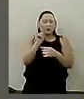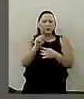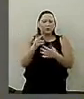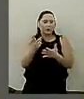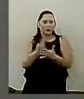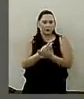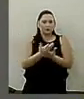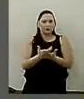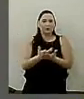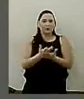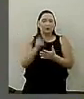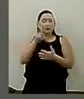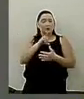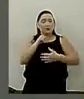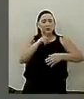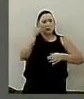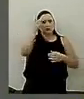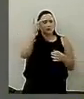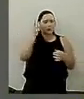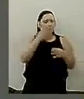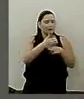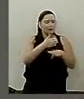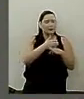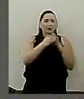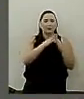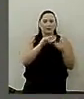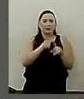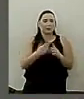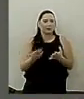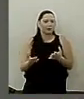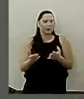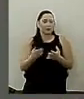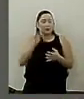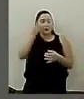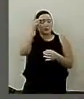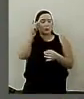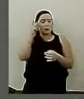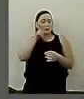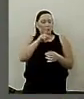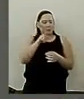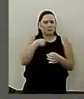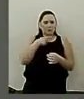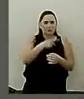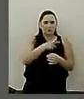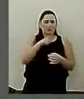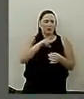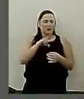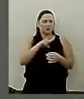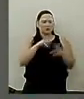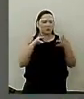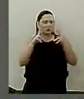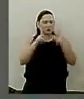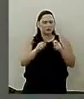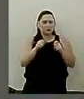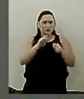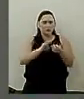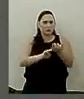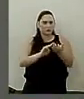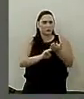Ásia. Então, algumas pessoas, rapidamente, alguns cristãos, alguns pastores, alguns líderes,